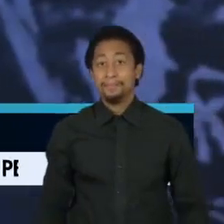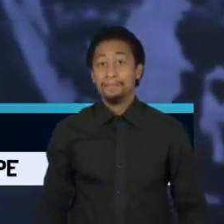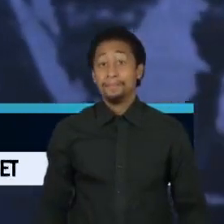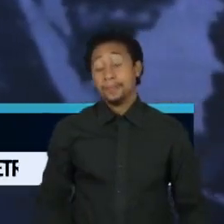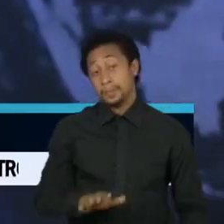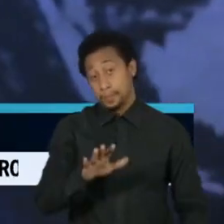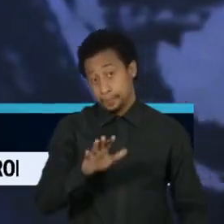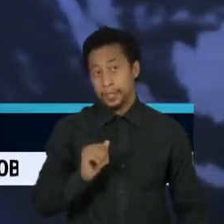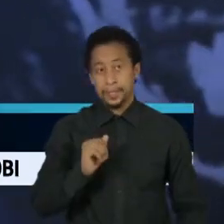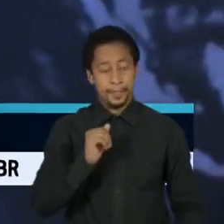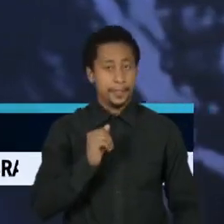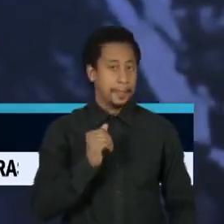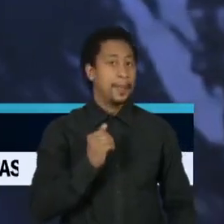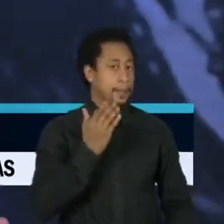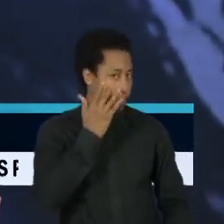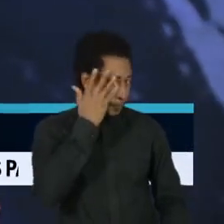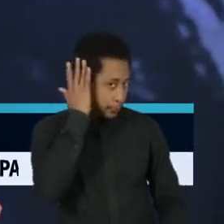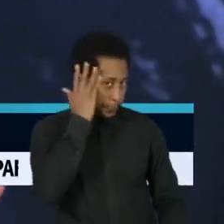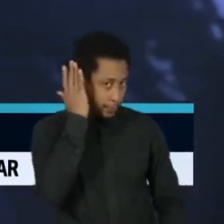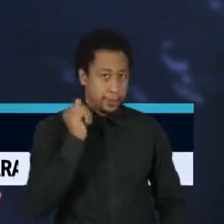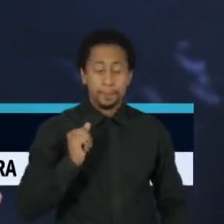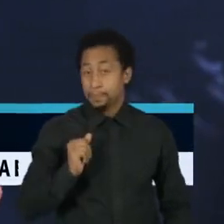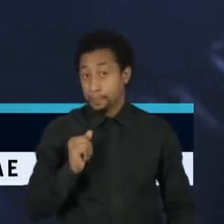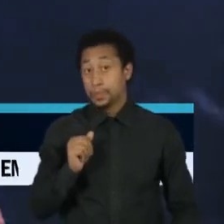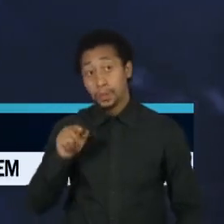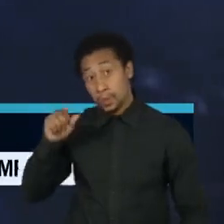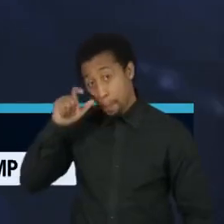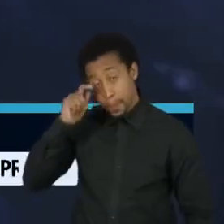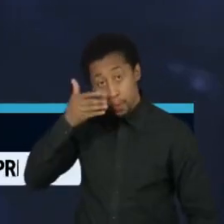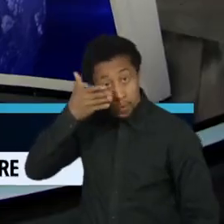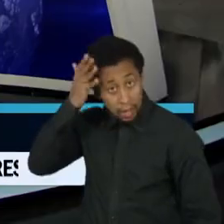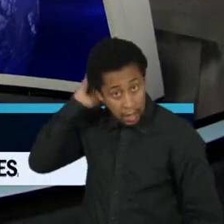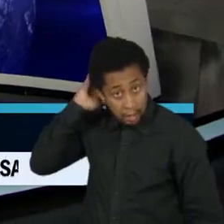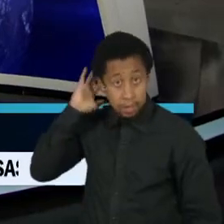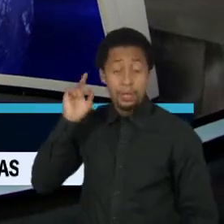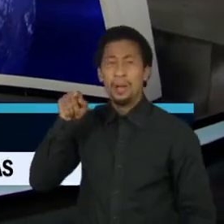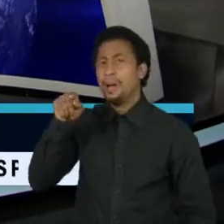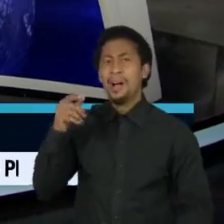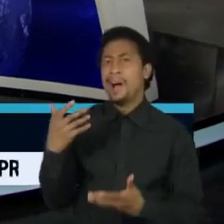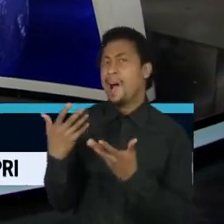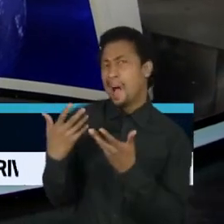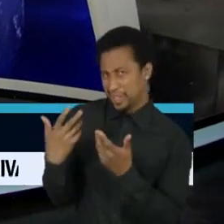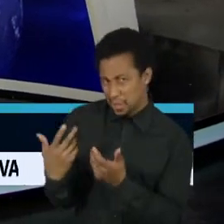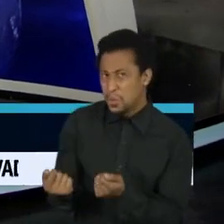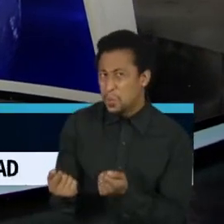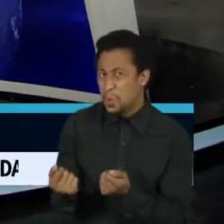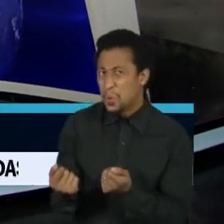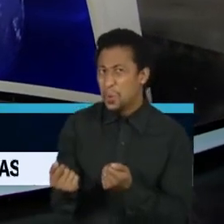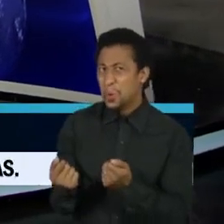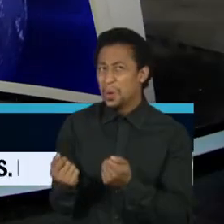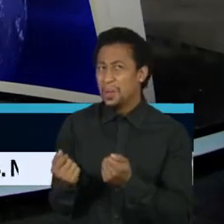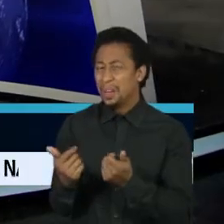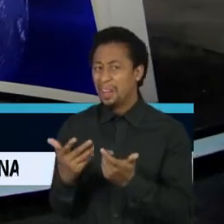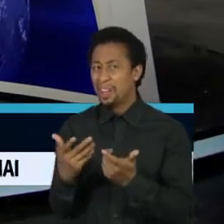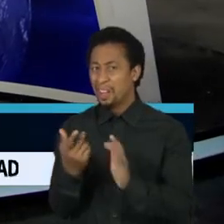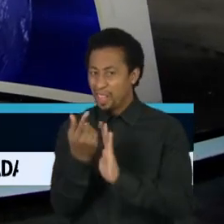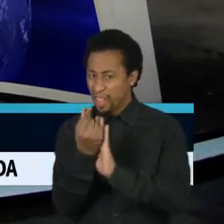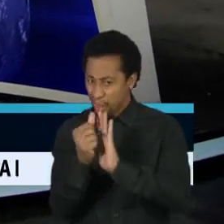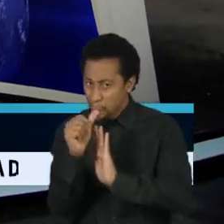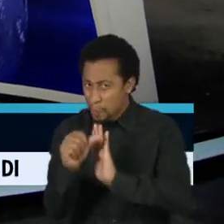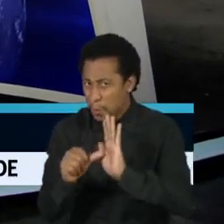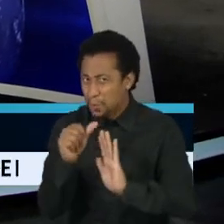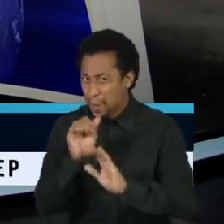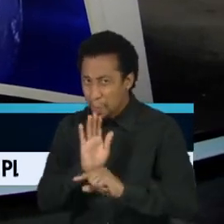ministros Paulo Guedes e Adolfo Saxida, que se dizem liberais, resolveram aceitar a política de preço? Vale tudo para impulsionar a